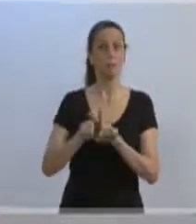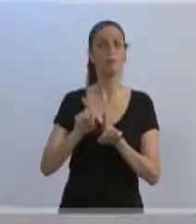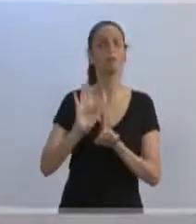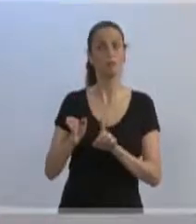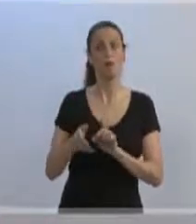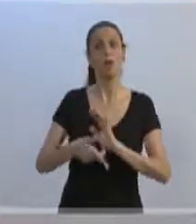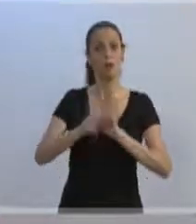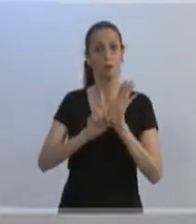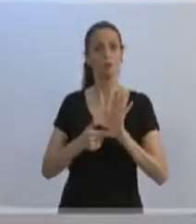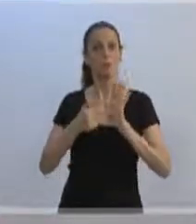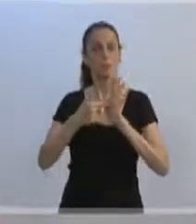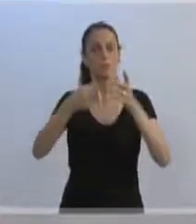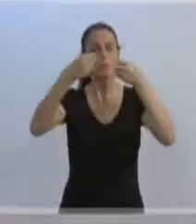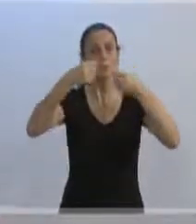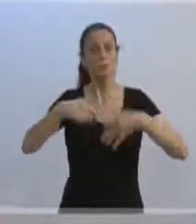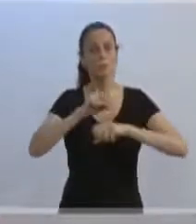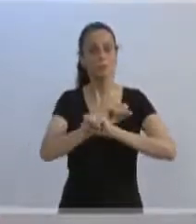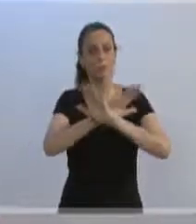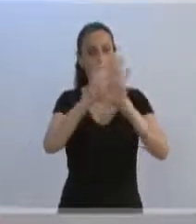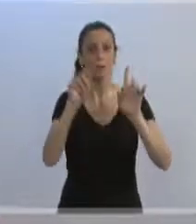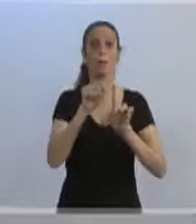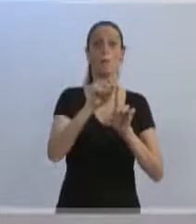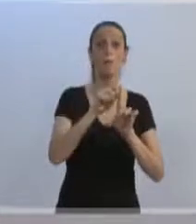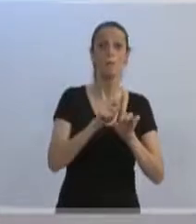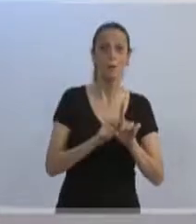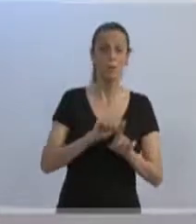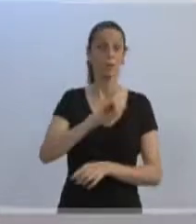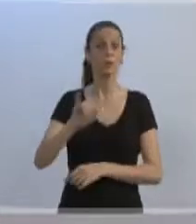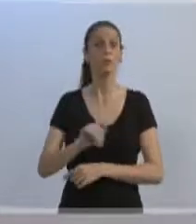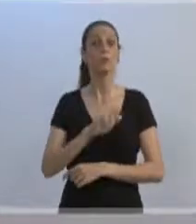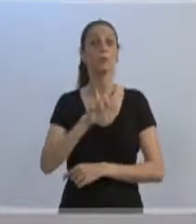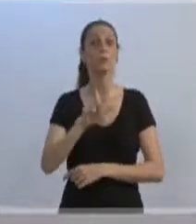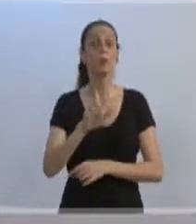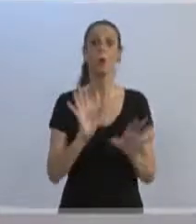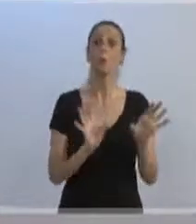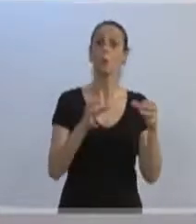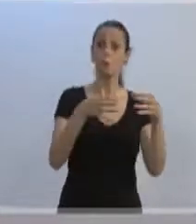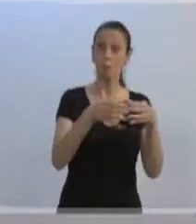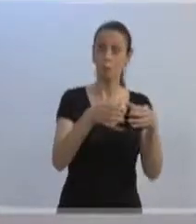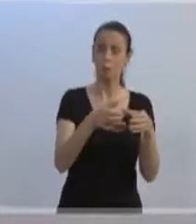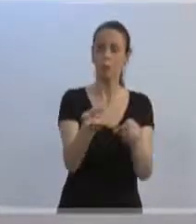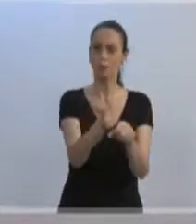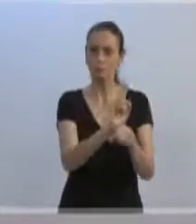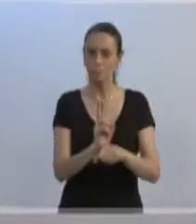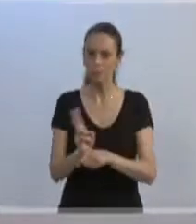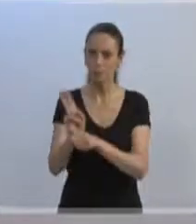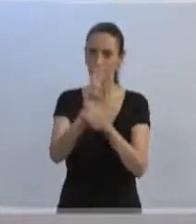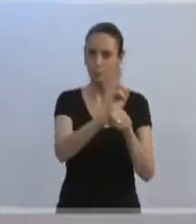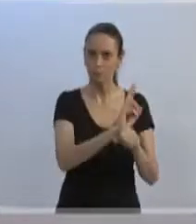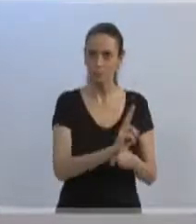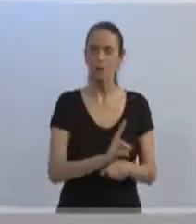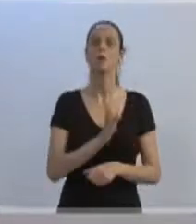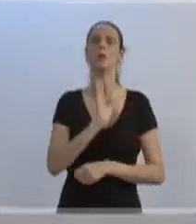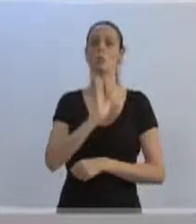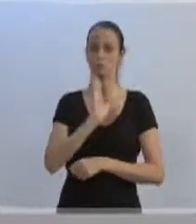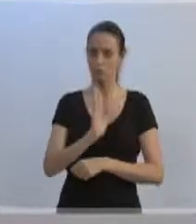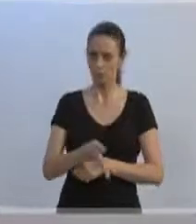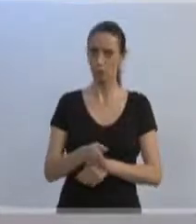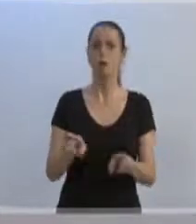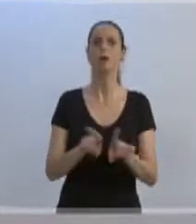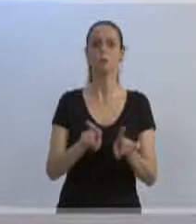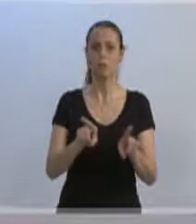esclarecimento no sentido de que no mês de julho à comissão que fiscaliza se manifestou